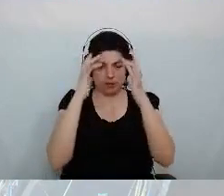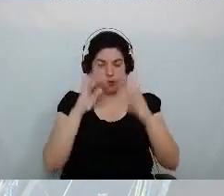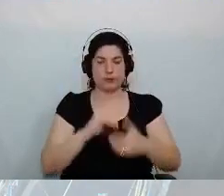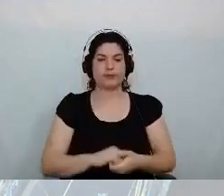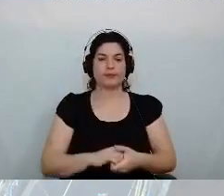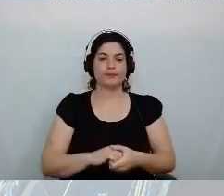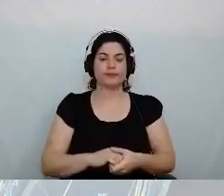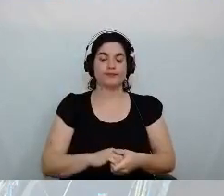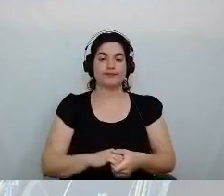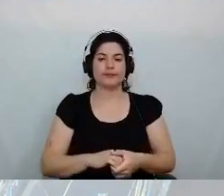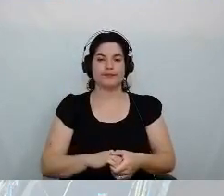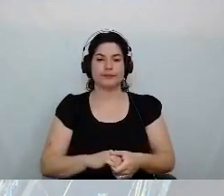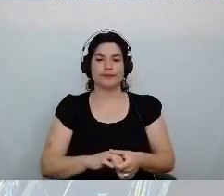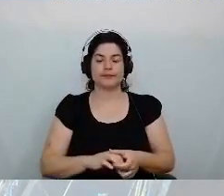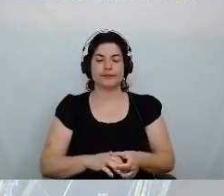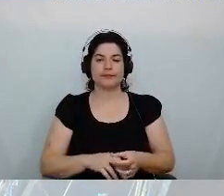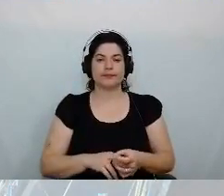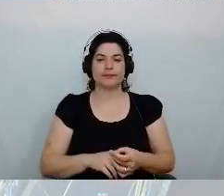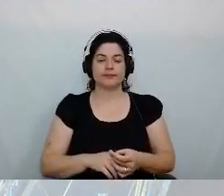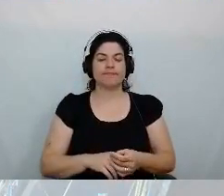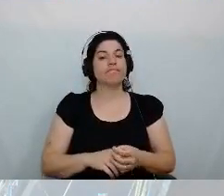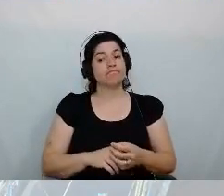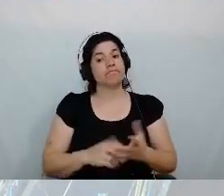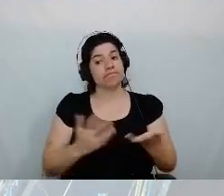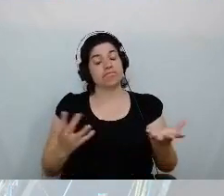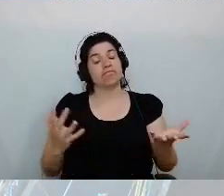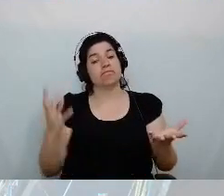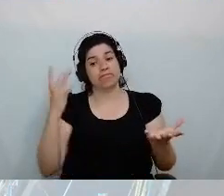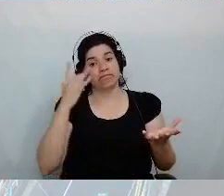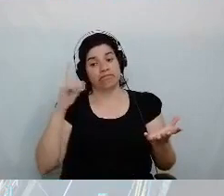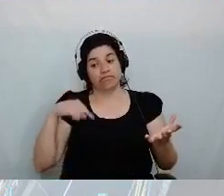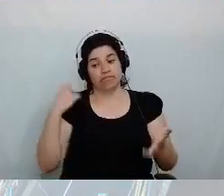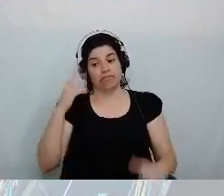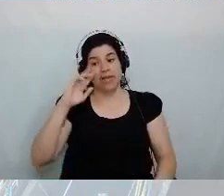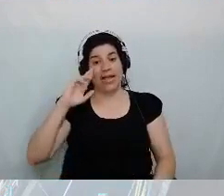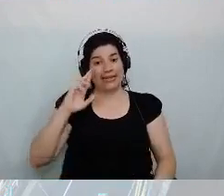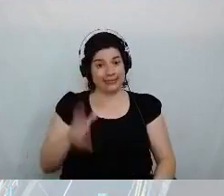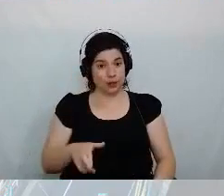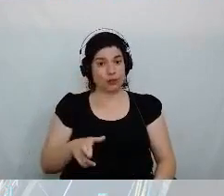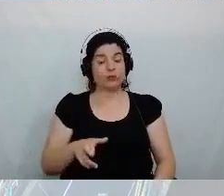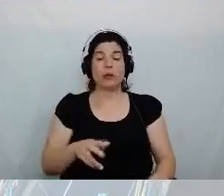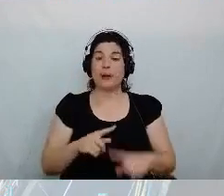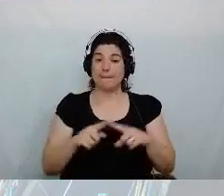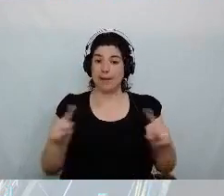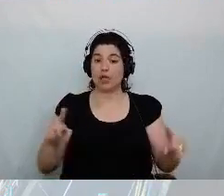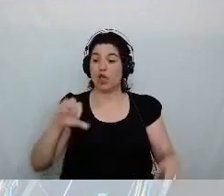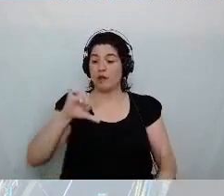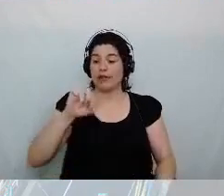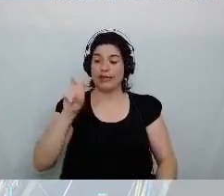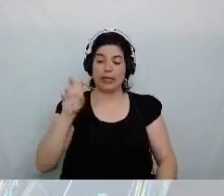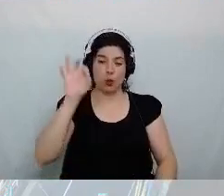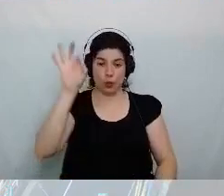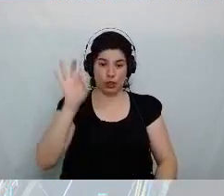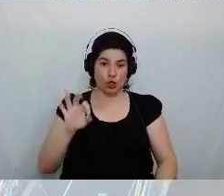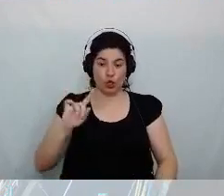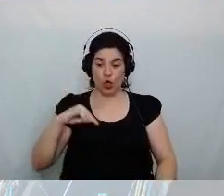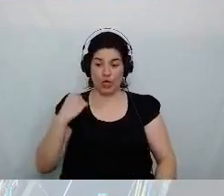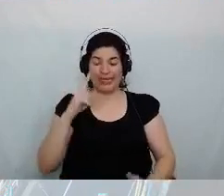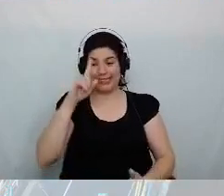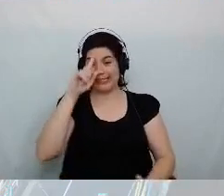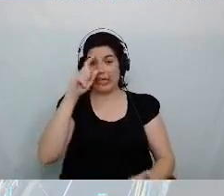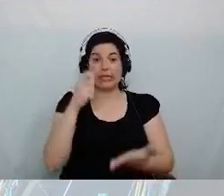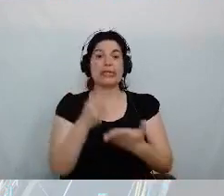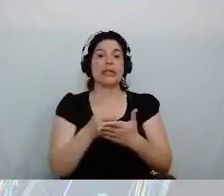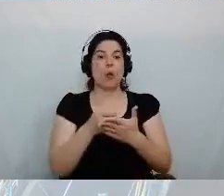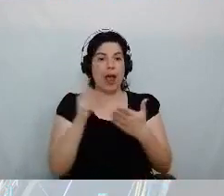Bom, a gente acha que a gente é racional, né? Porém, 95% de todas as decisões que a gente toma